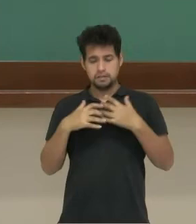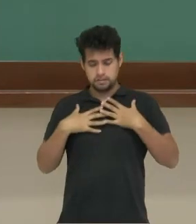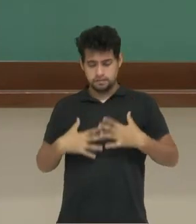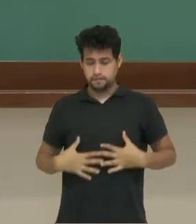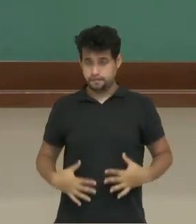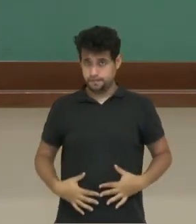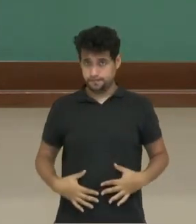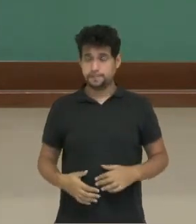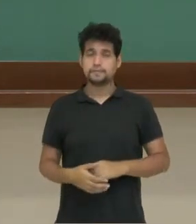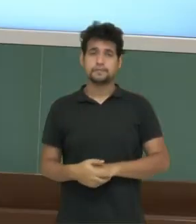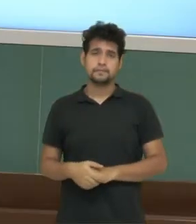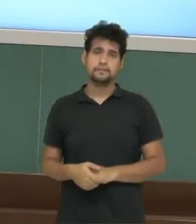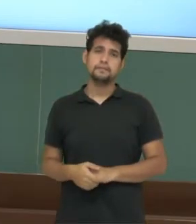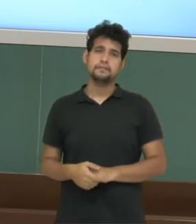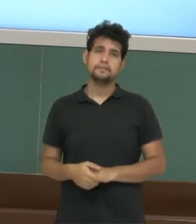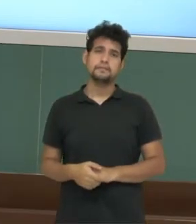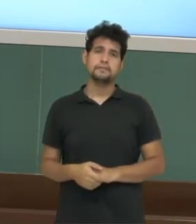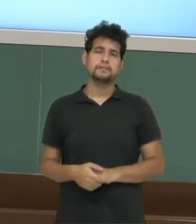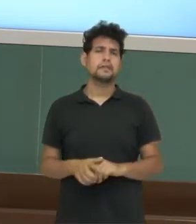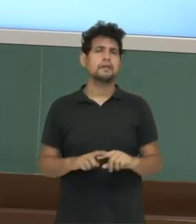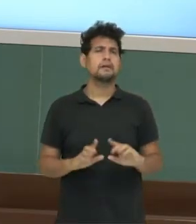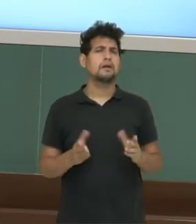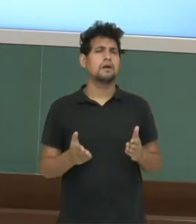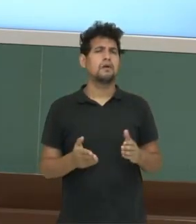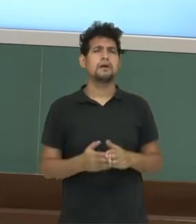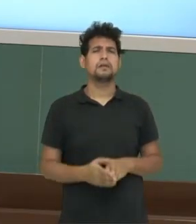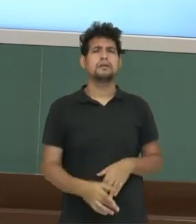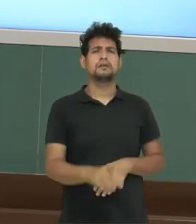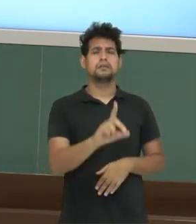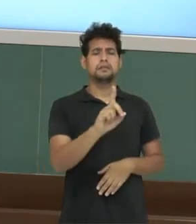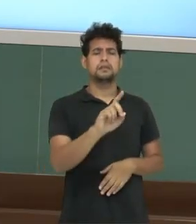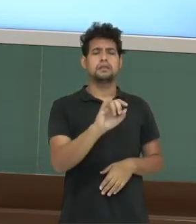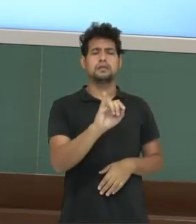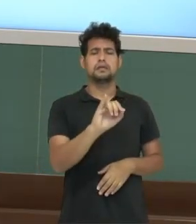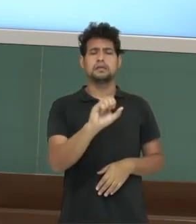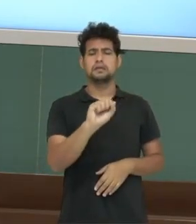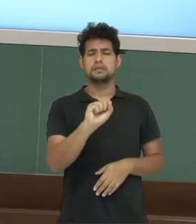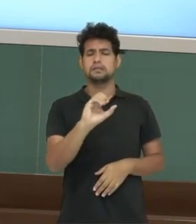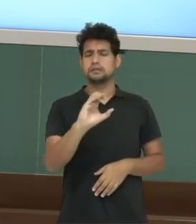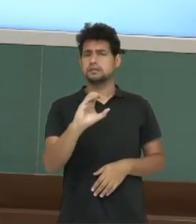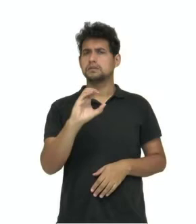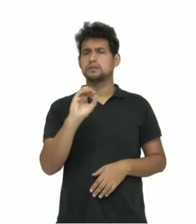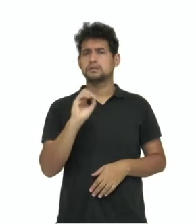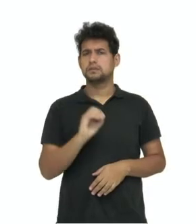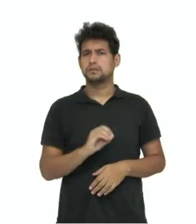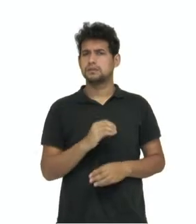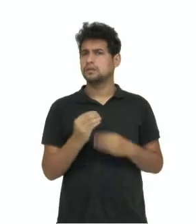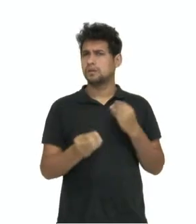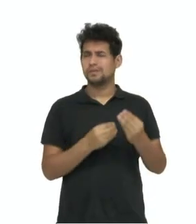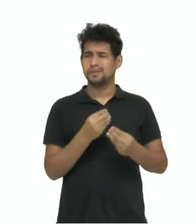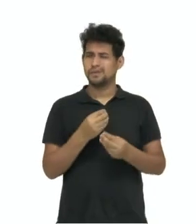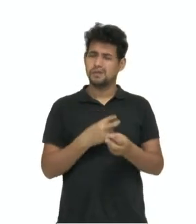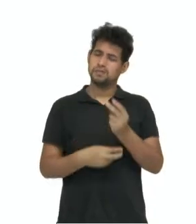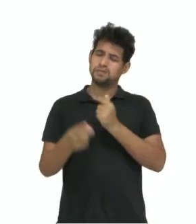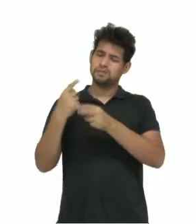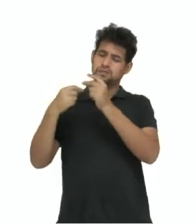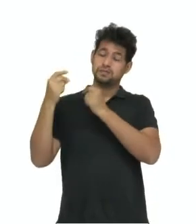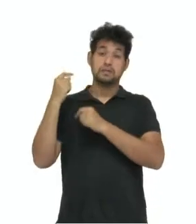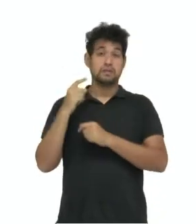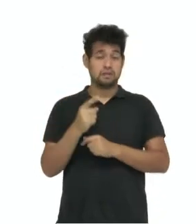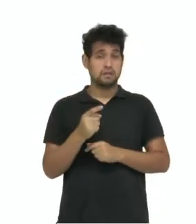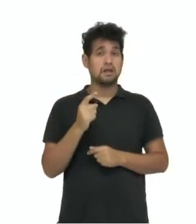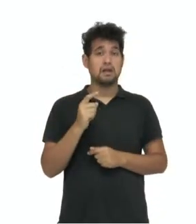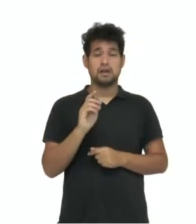todo. Agora o disco. Disputado nas Olimpíadas da Antiguidade na Grécia,